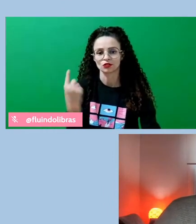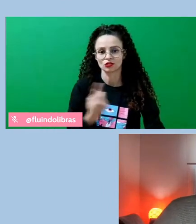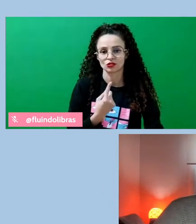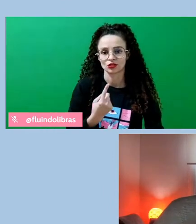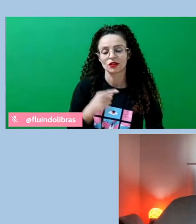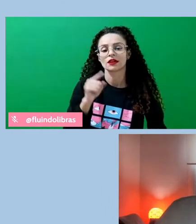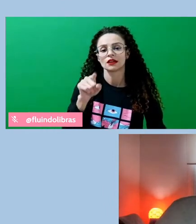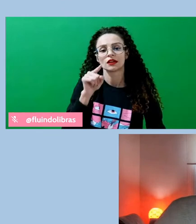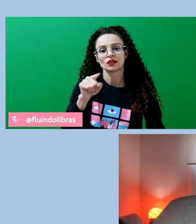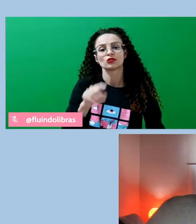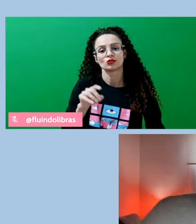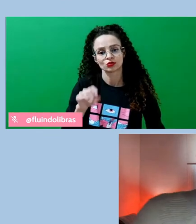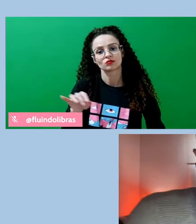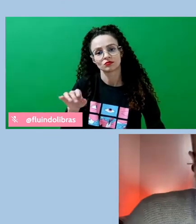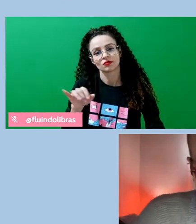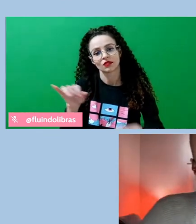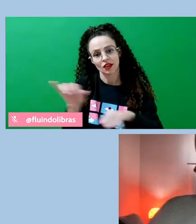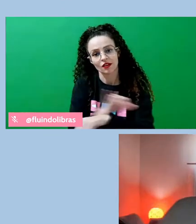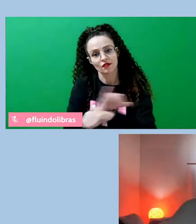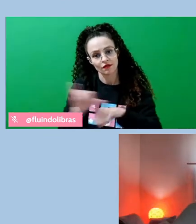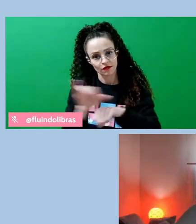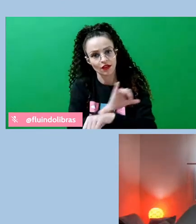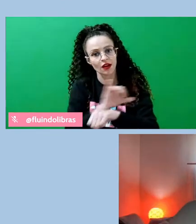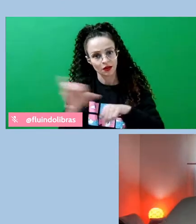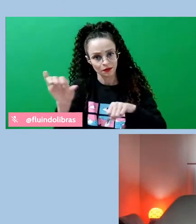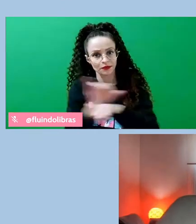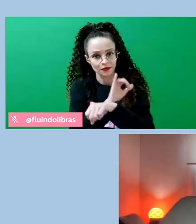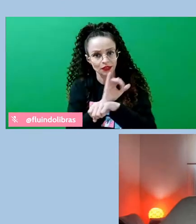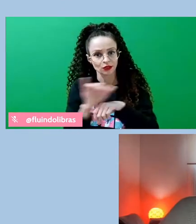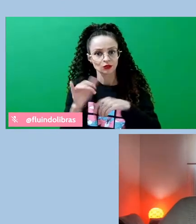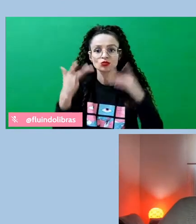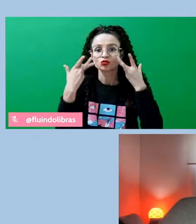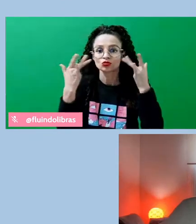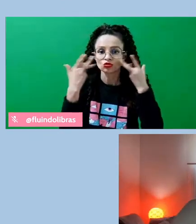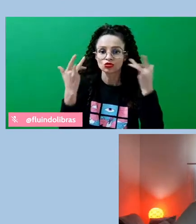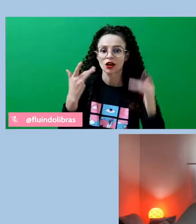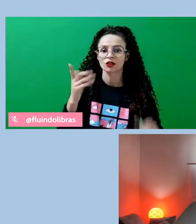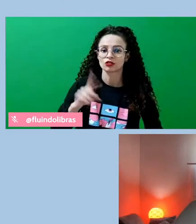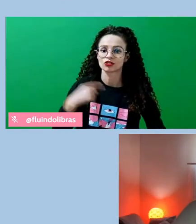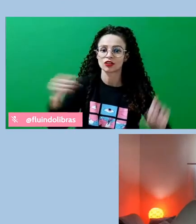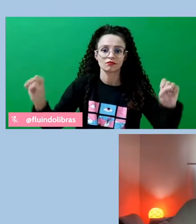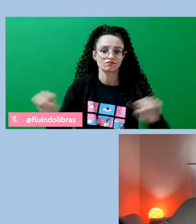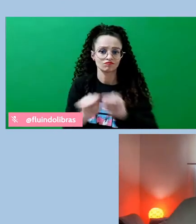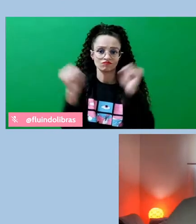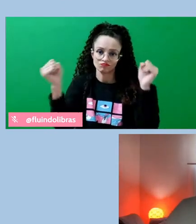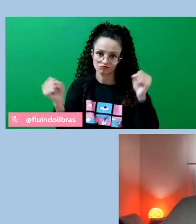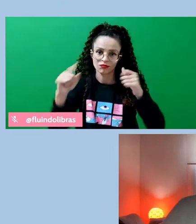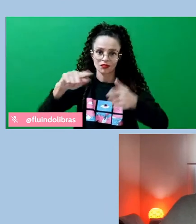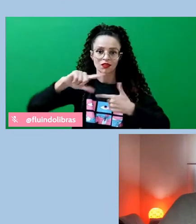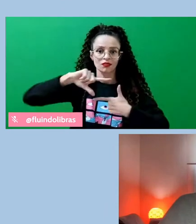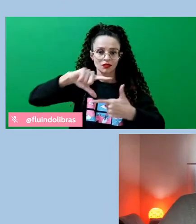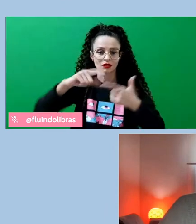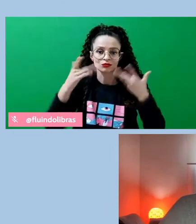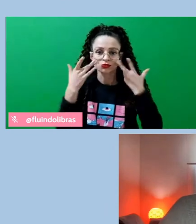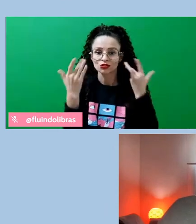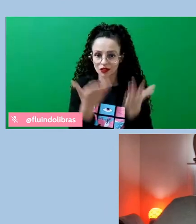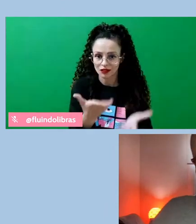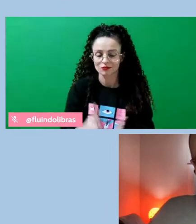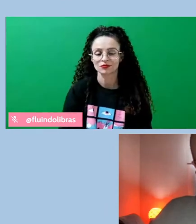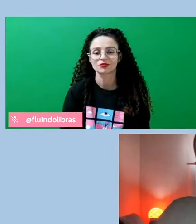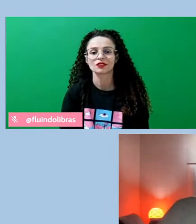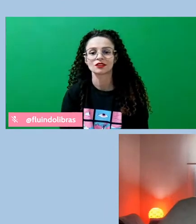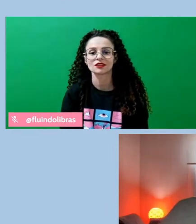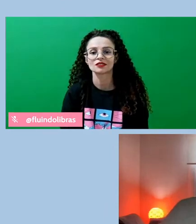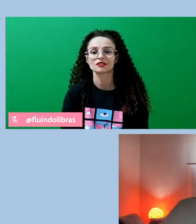uma ferramenta do teatro. Bom, é o tal do quebrar a quarta parede, né? Por acaso que a gente chama assim mesmo no cinema, né? Que é do palco.